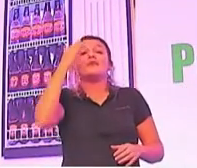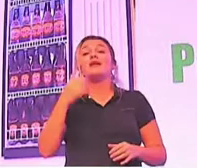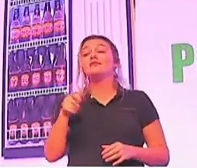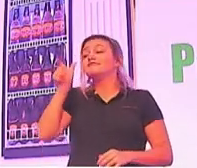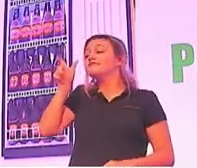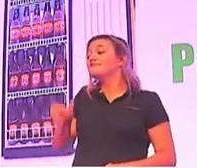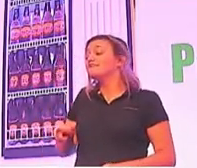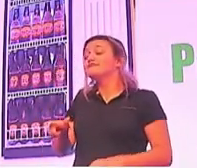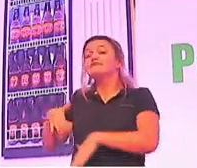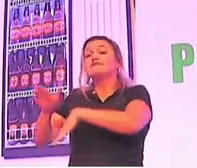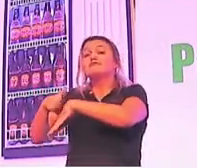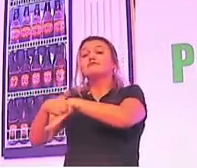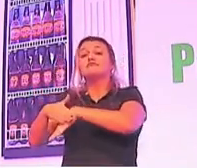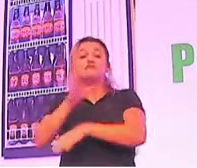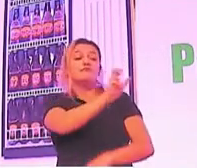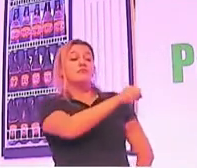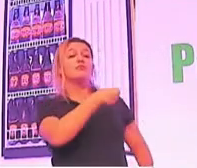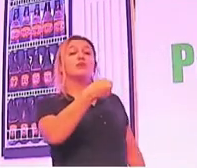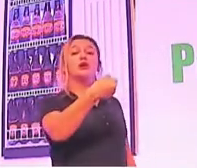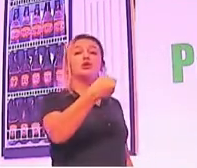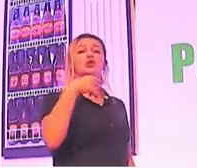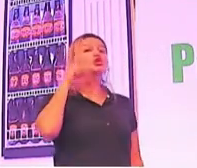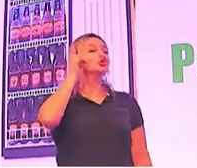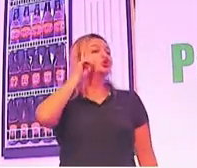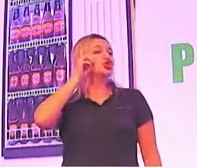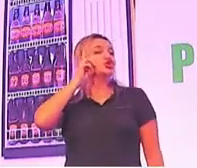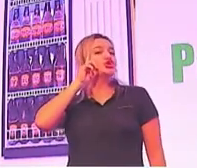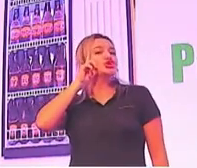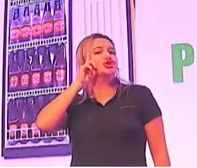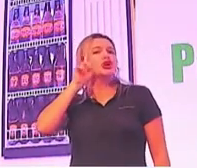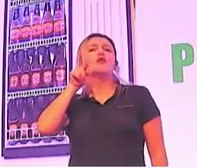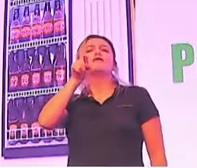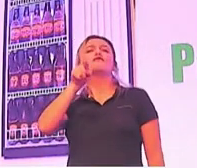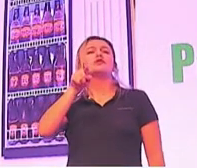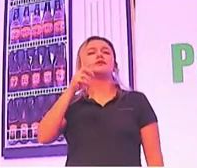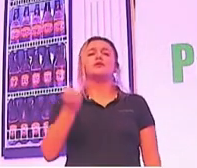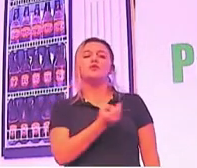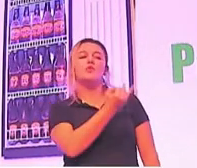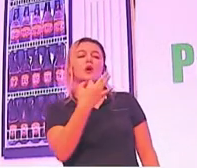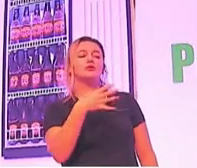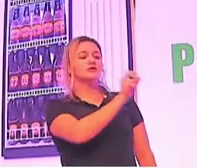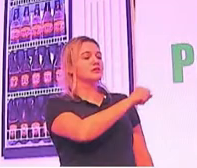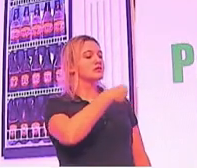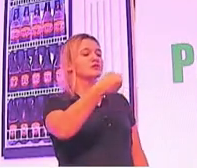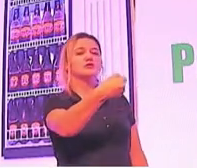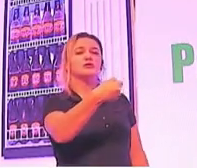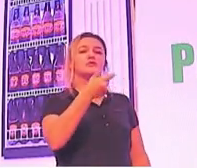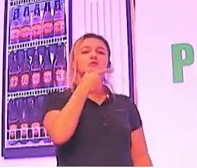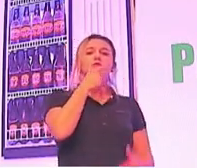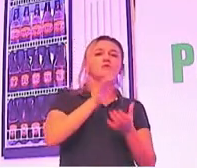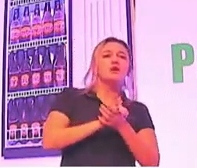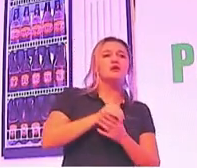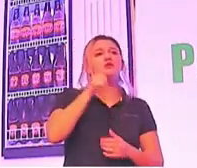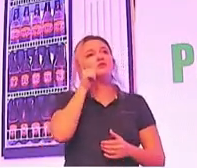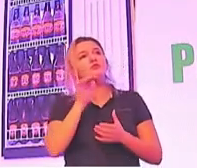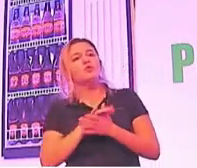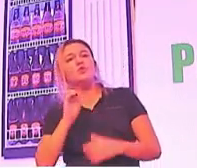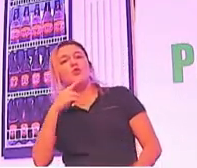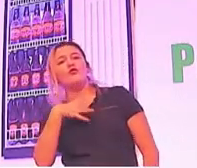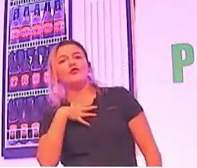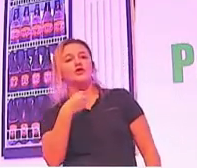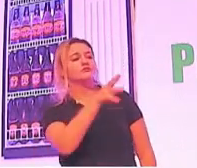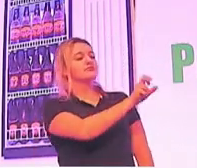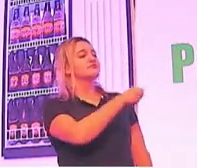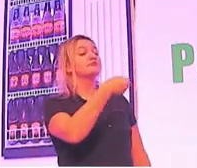geladeira. Todo dia, quantas vezes você abre a geladeira por dia, quantas vezes sua esposa ou seu marido abre a geladeira e quantas vezes seu filho abre a